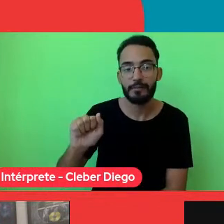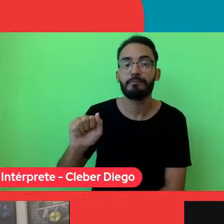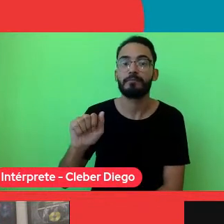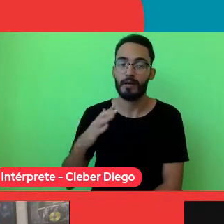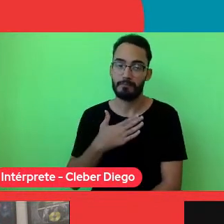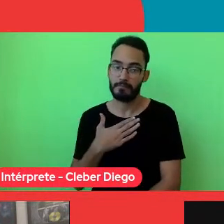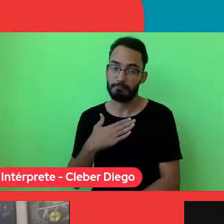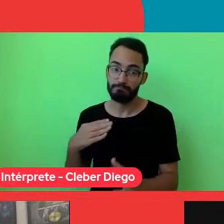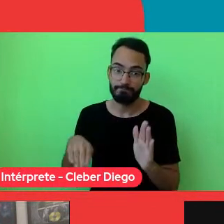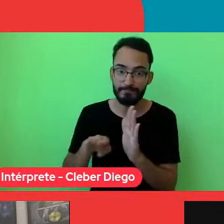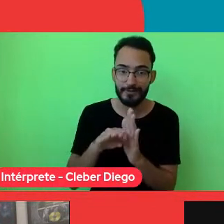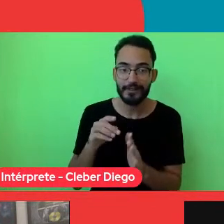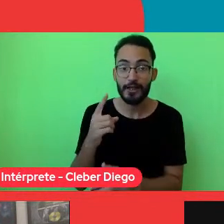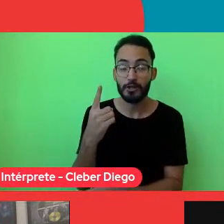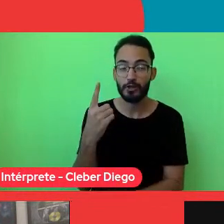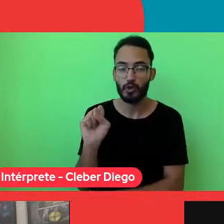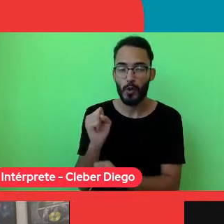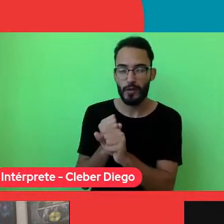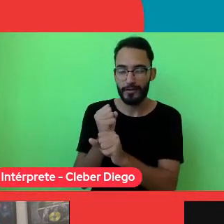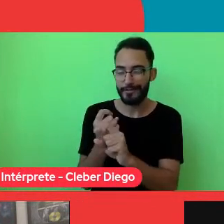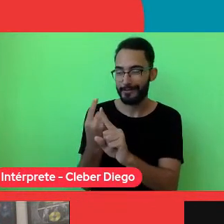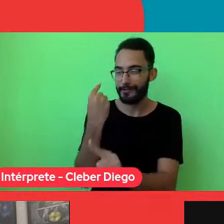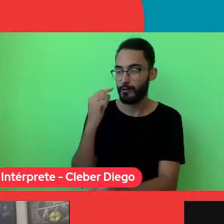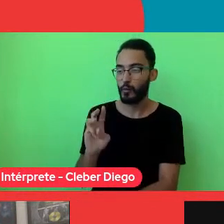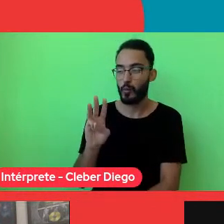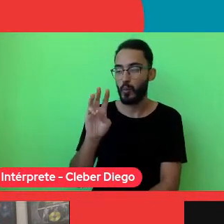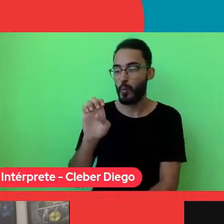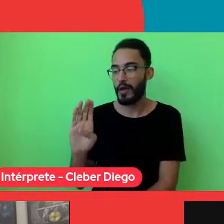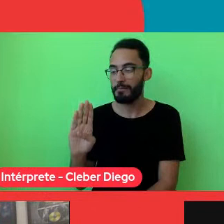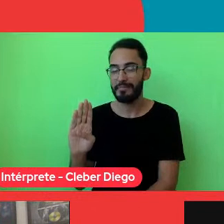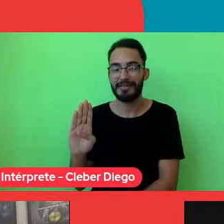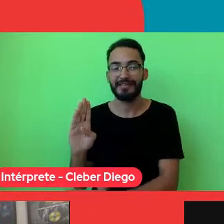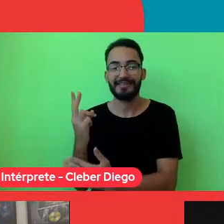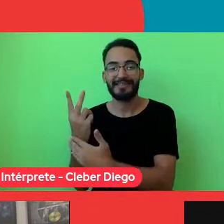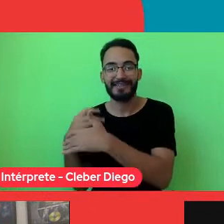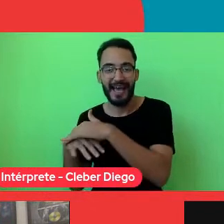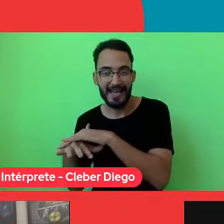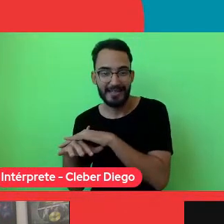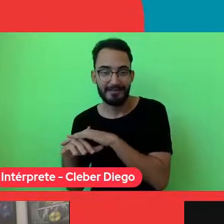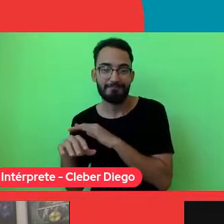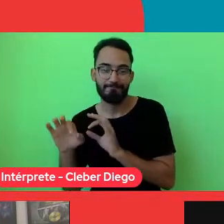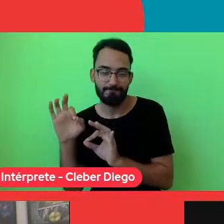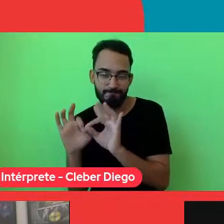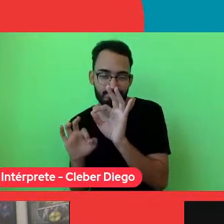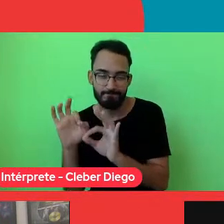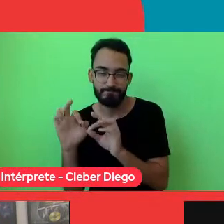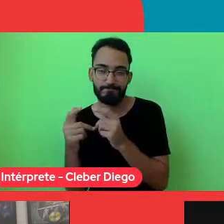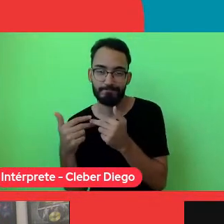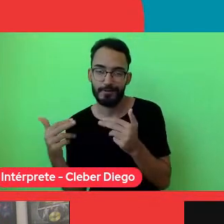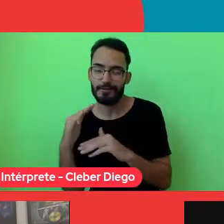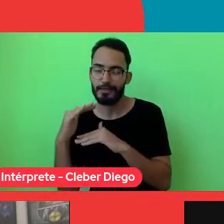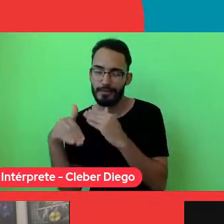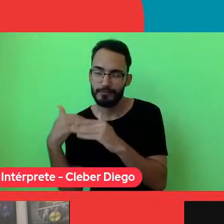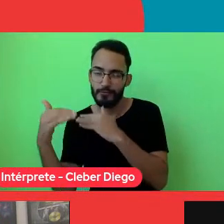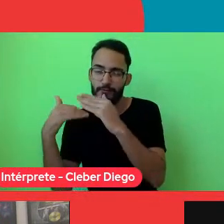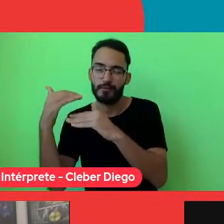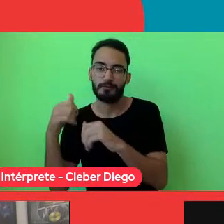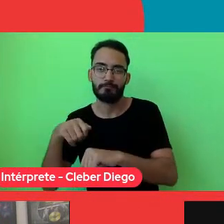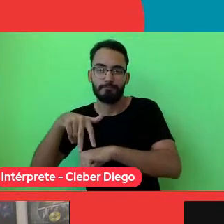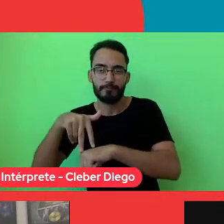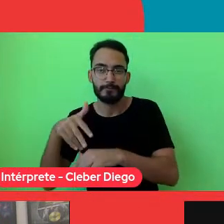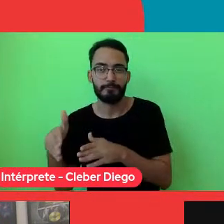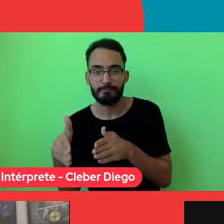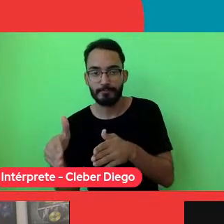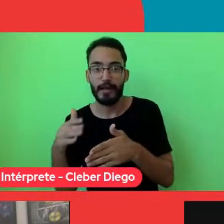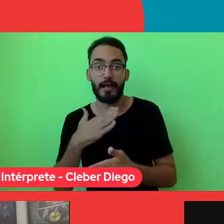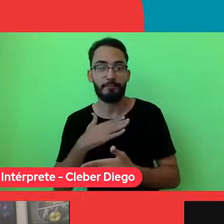quase 18 anos atrás e trilhei toda uma carreira de crescimento, de desenvolvimento, inclusive como líder,